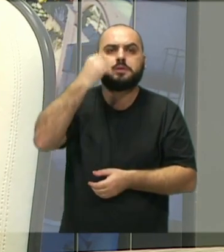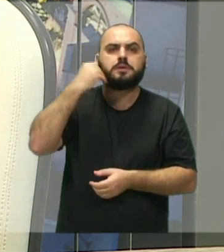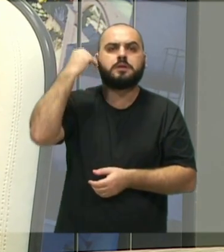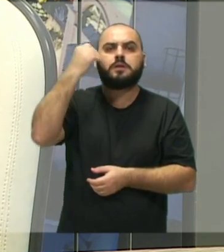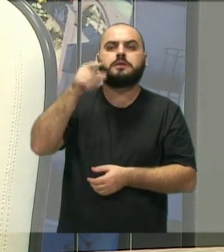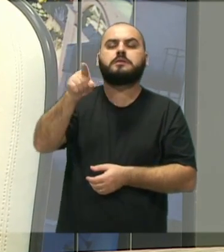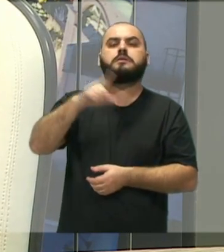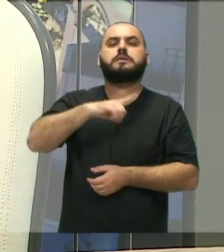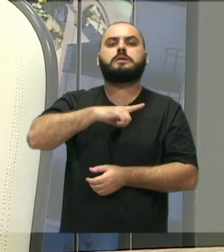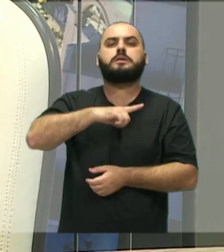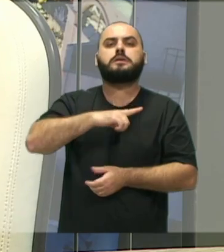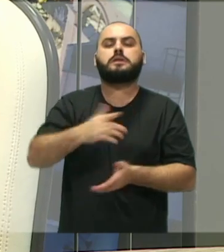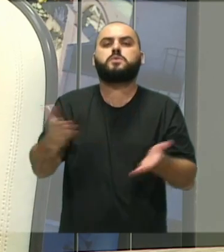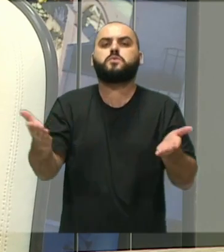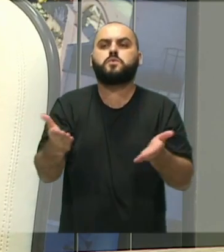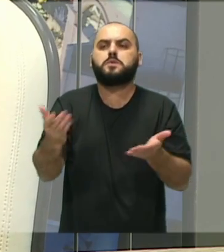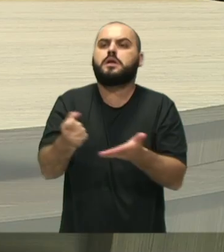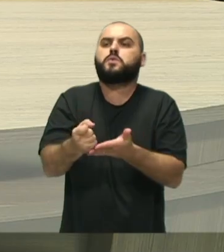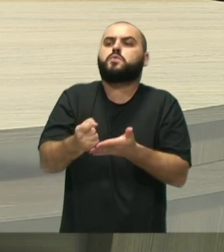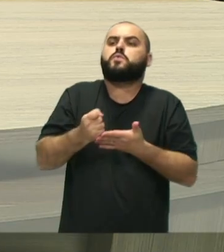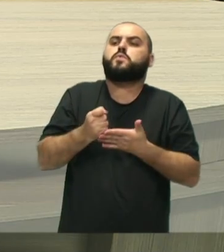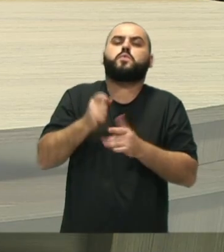traduz isso para as crianças? No que isso ajuda?